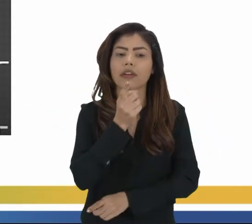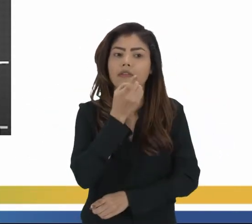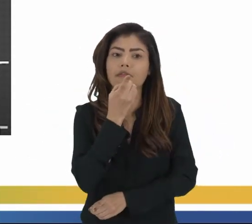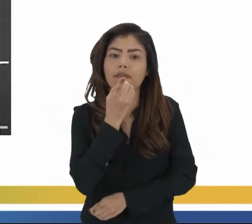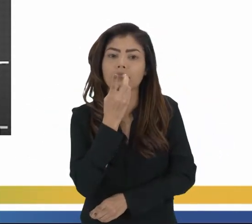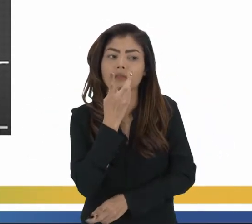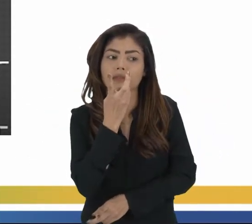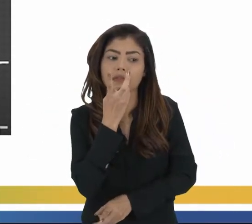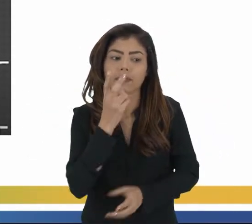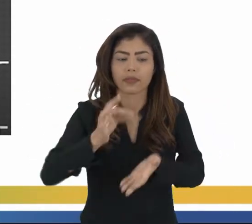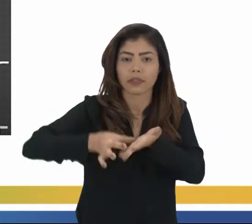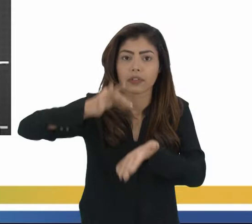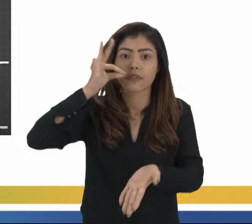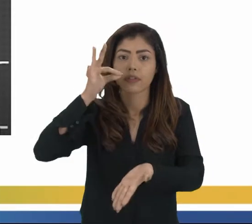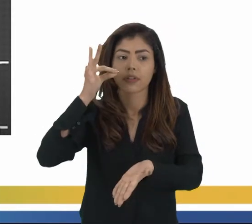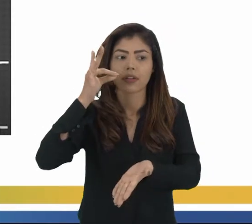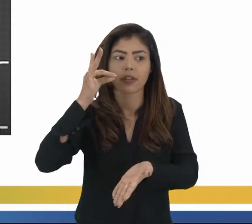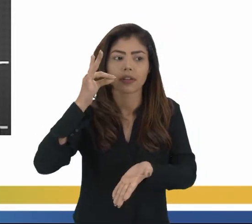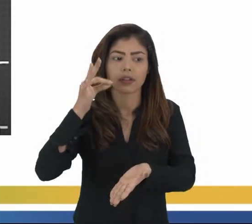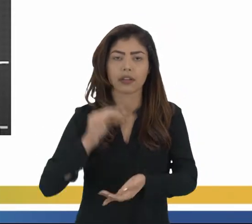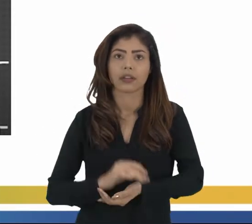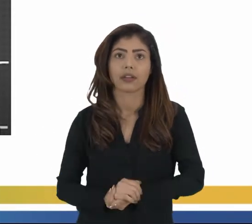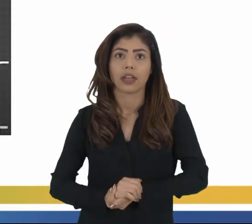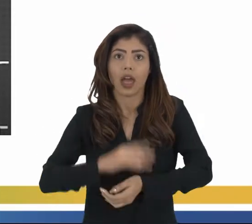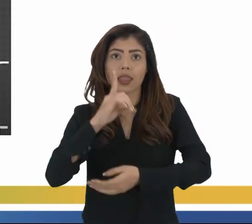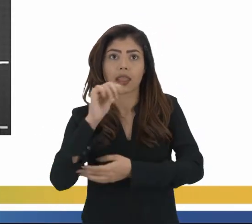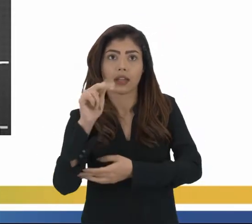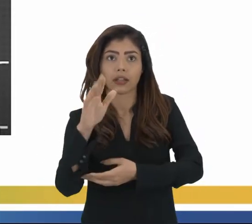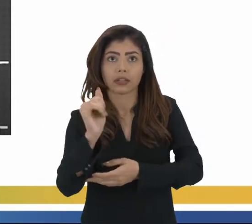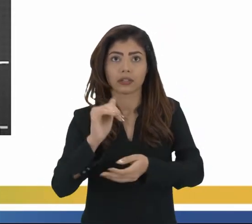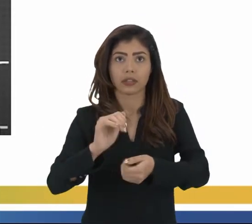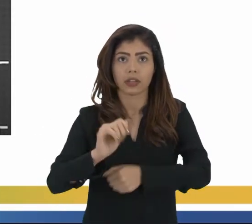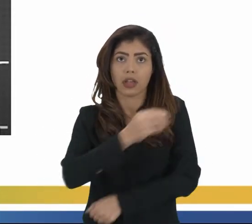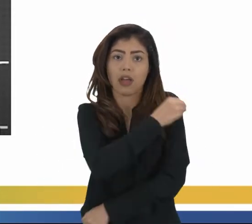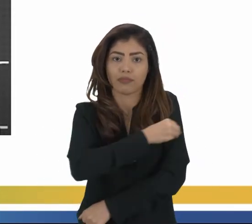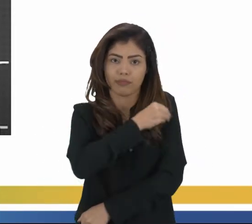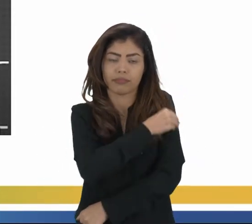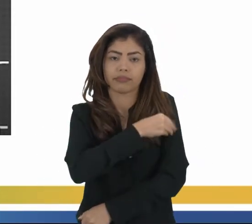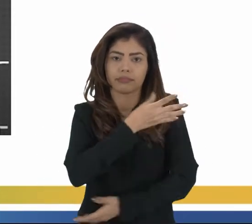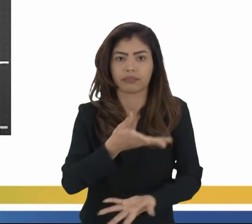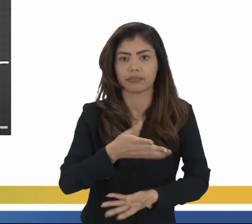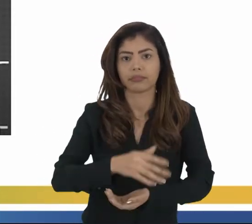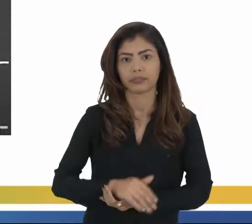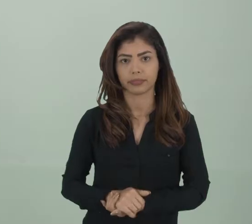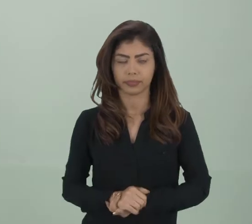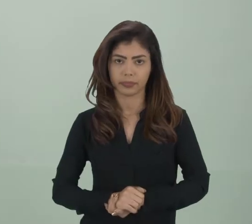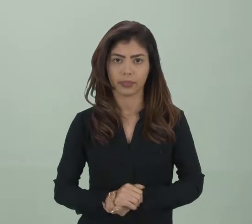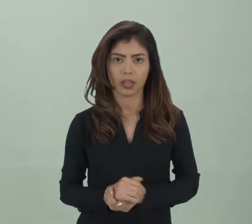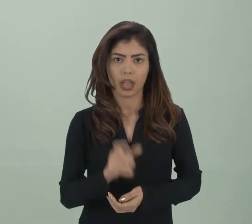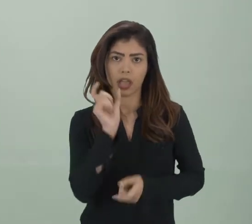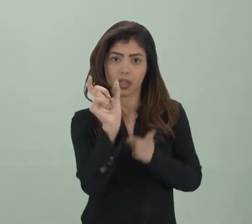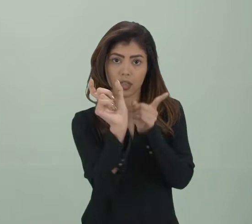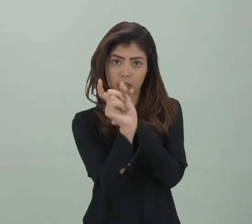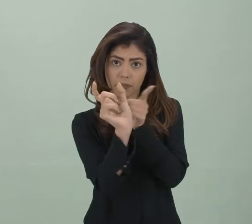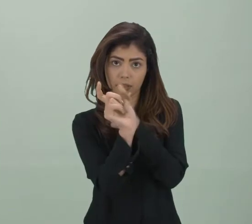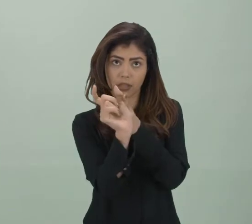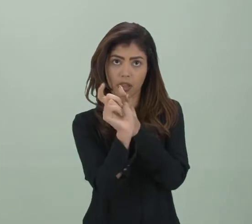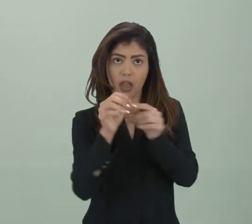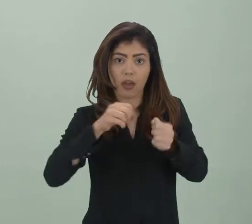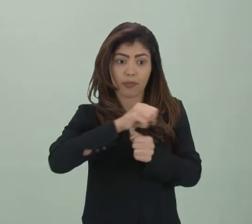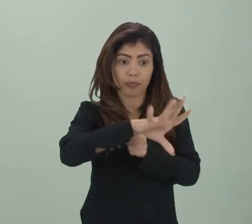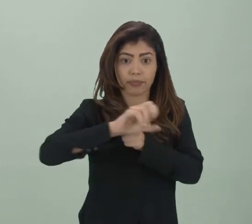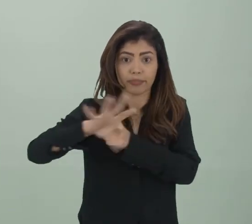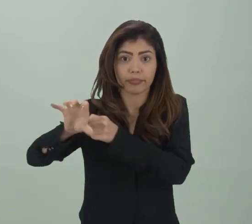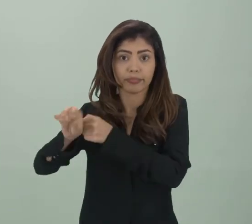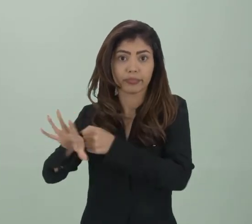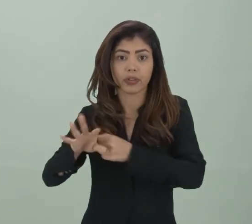café, noria, dado, álcool. E essas palavras foram distribuídas para